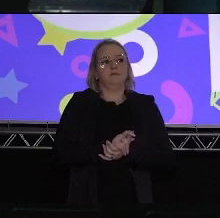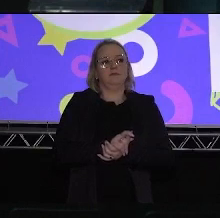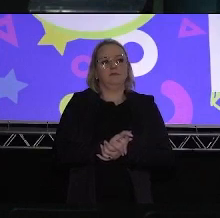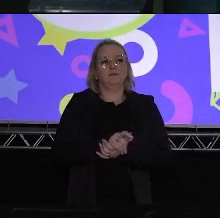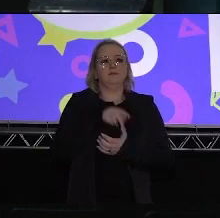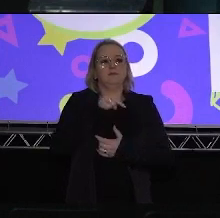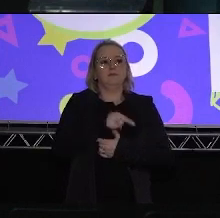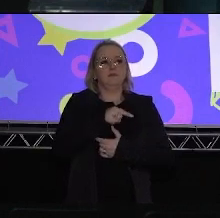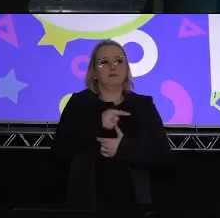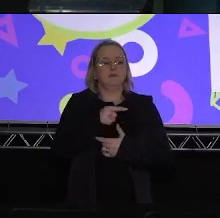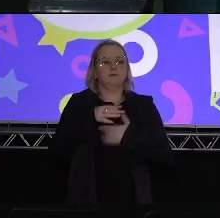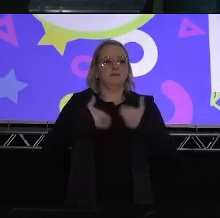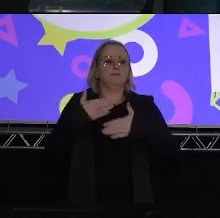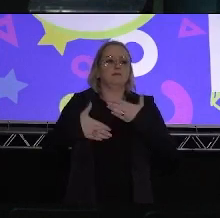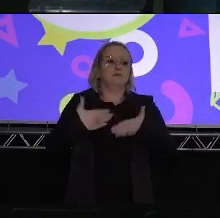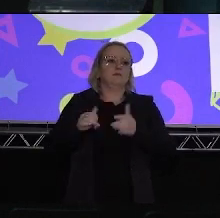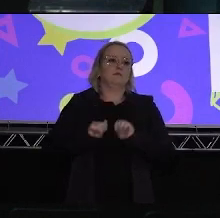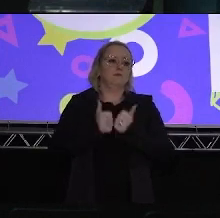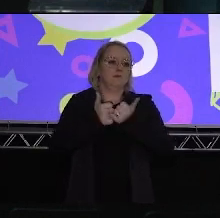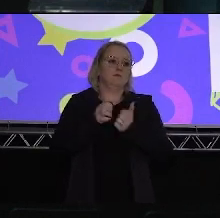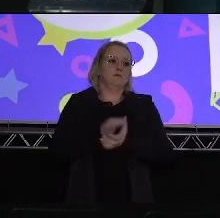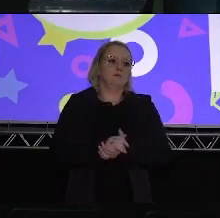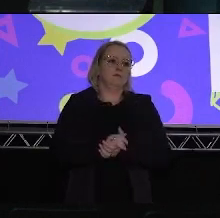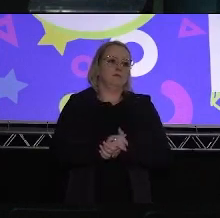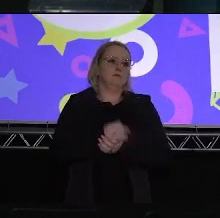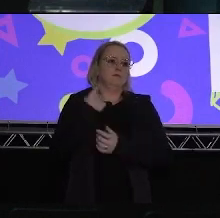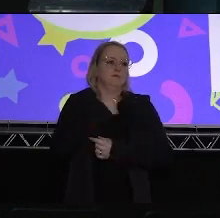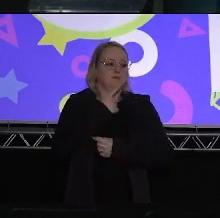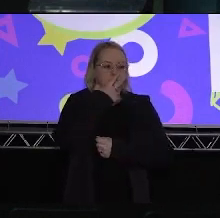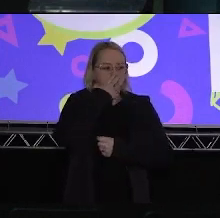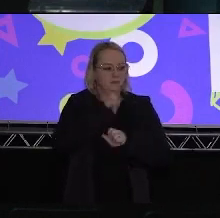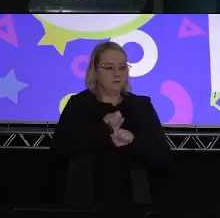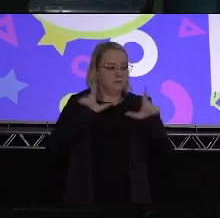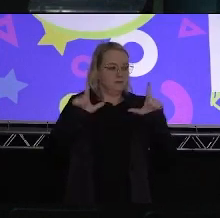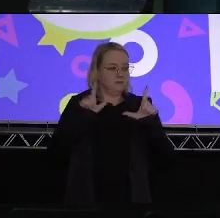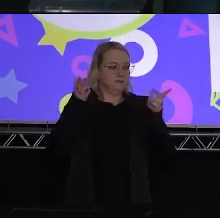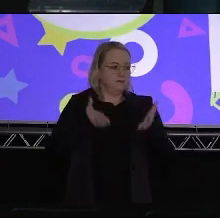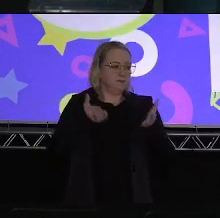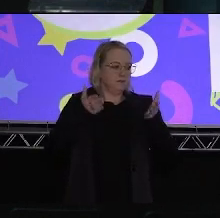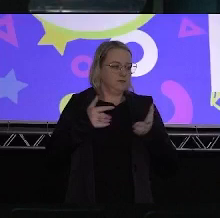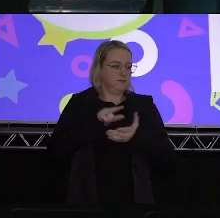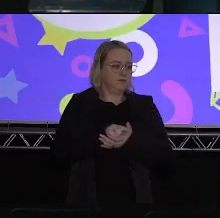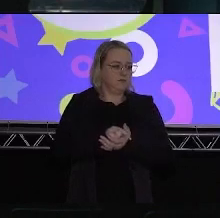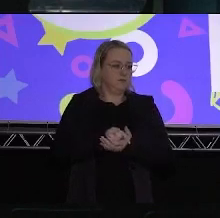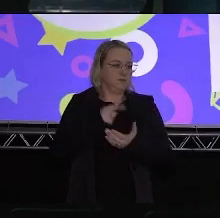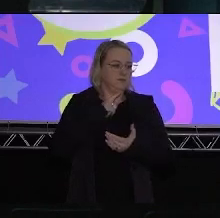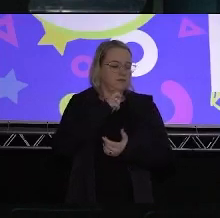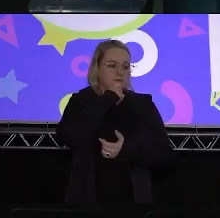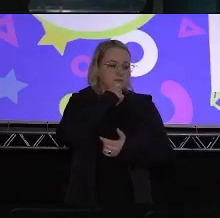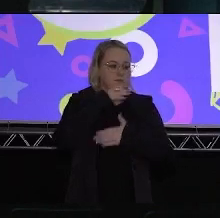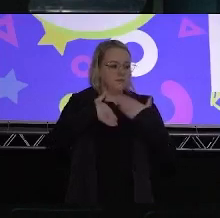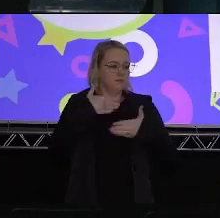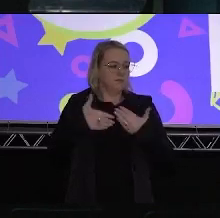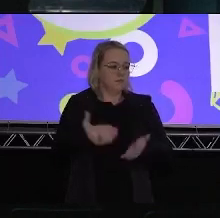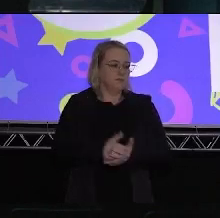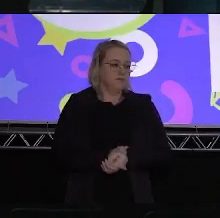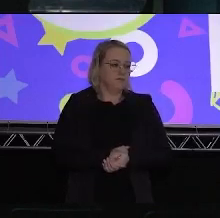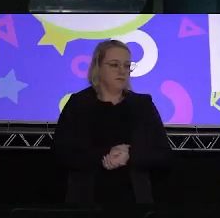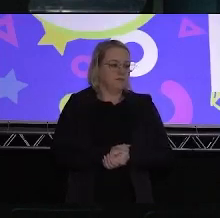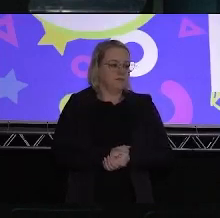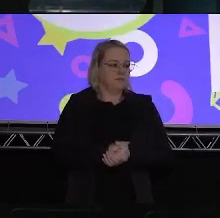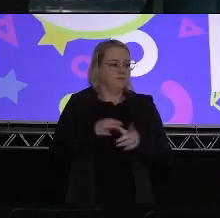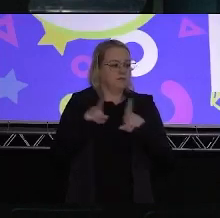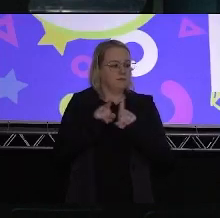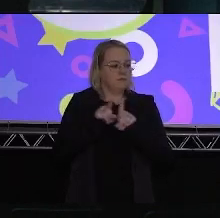esse aprimoramento, né? Então, aqui tem uma tela do DB Mentora, que ainda está em desenvolvimento. Um minuto.